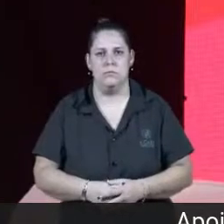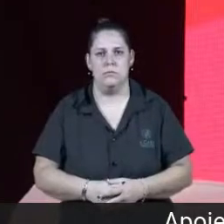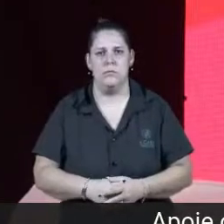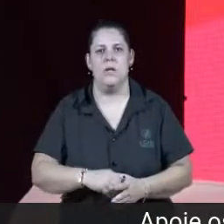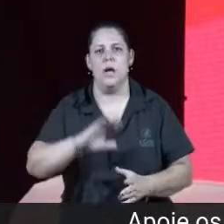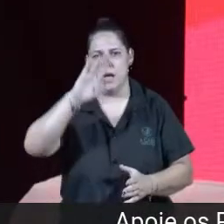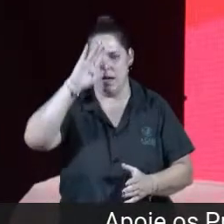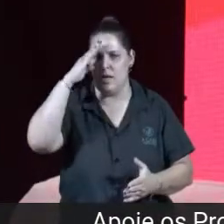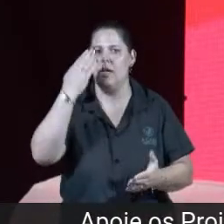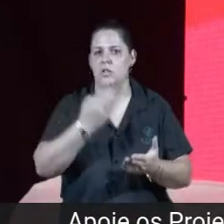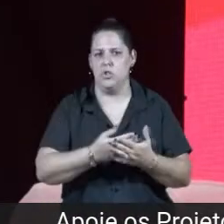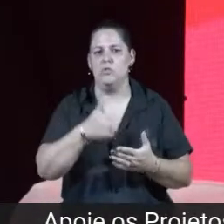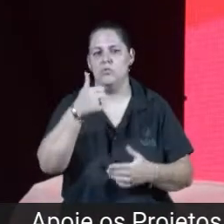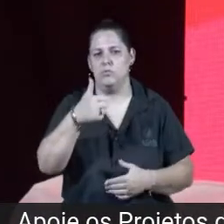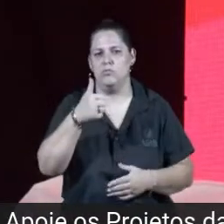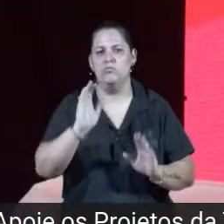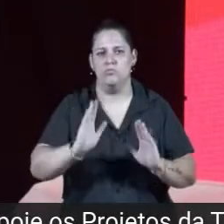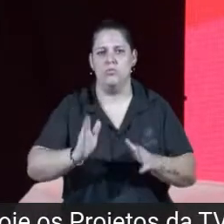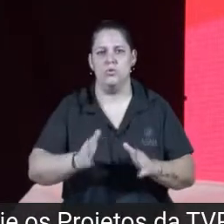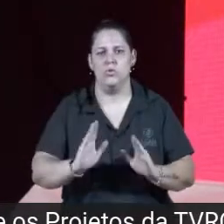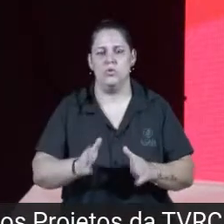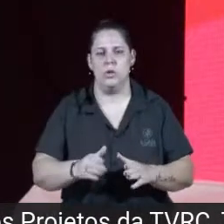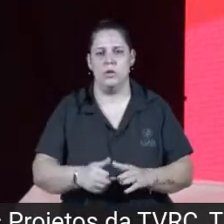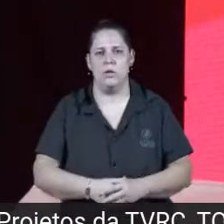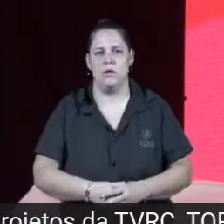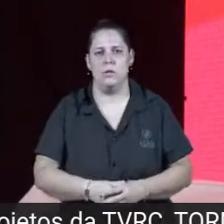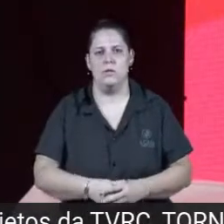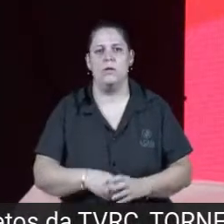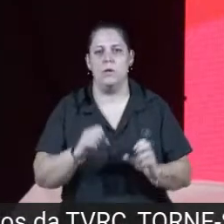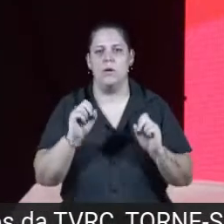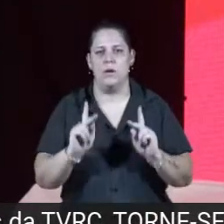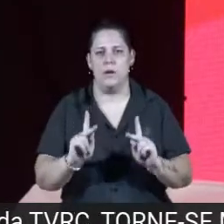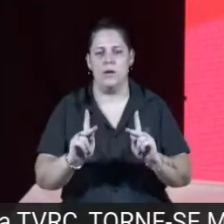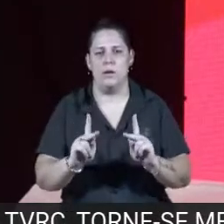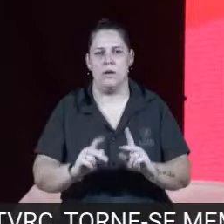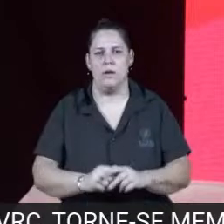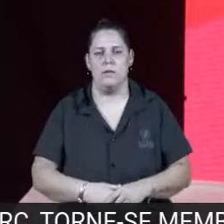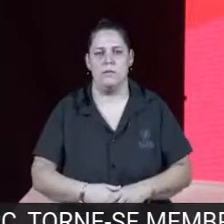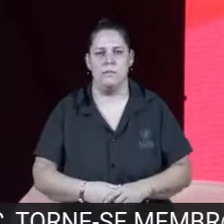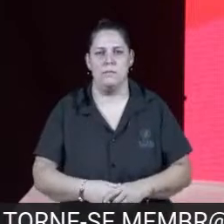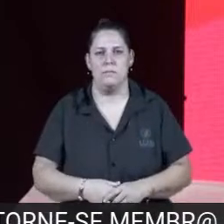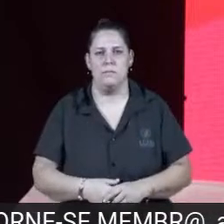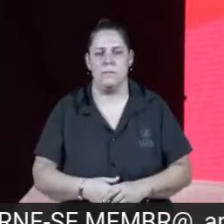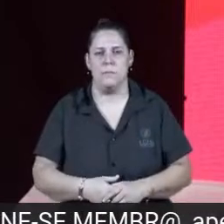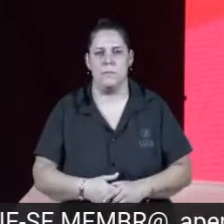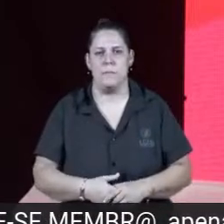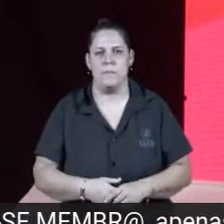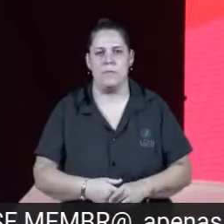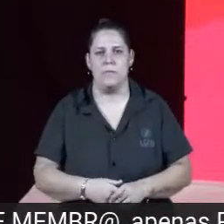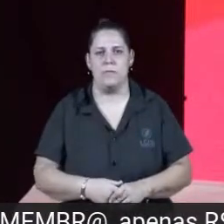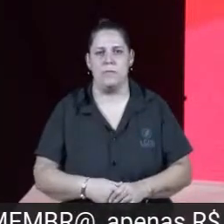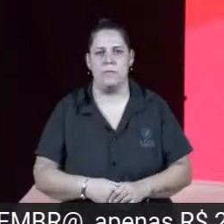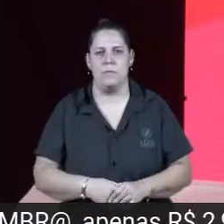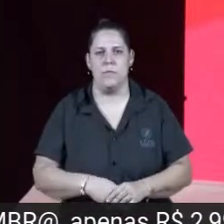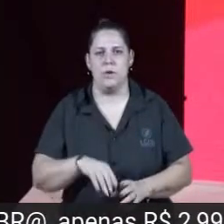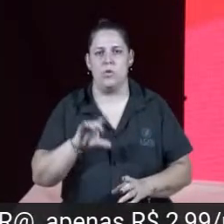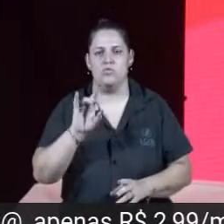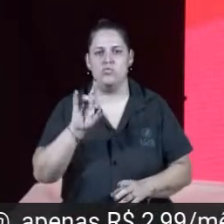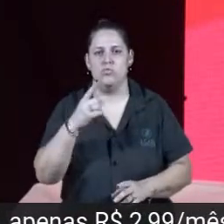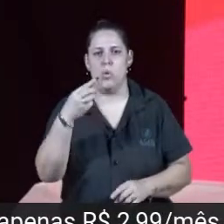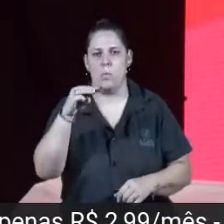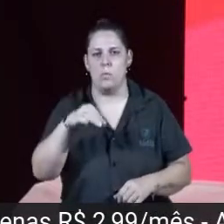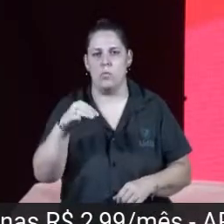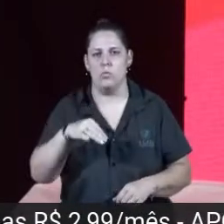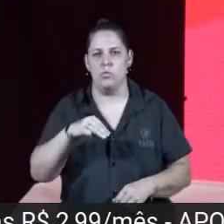Eu acredito que estamos ao vivo, né? Ah, então tá bom. Eu quero aqui... Quero. Jorge, vamos lá.